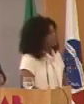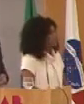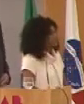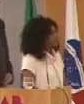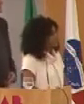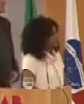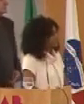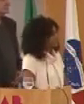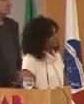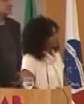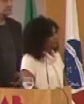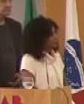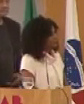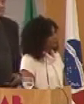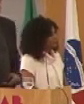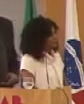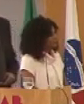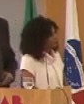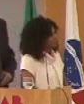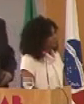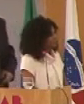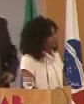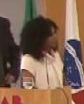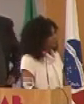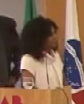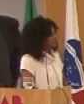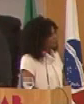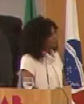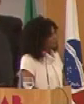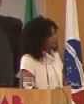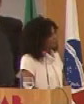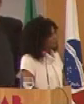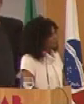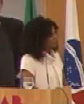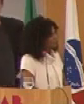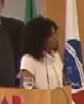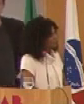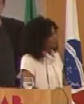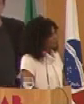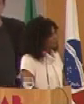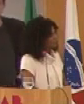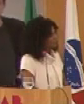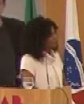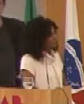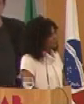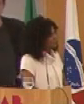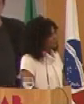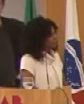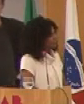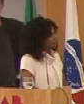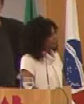Esta semana, o Conselho Nacional de Igrejas Cristãs do Brasil lançou